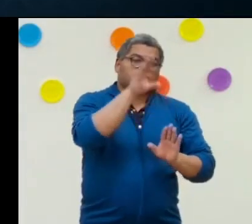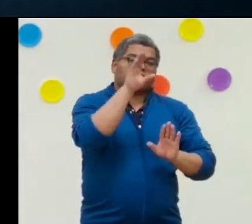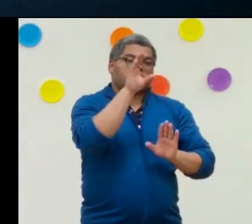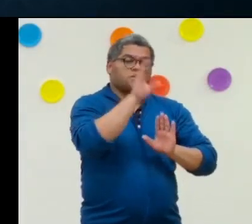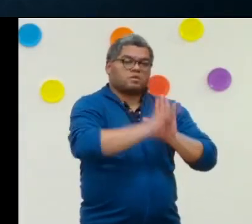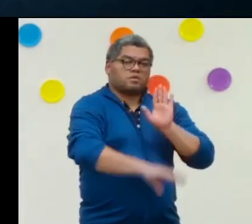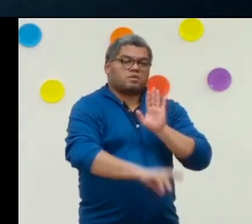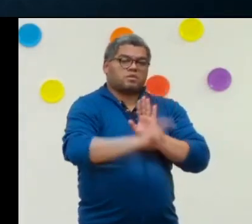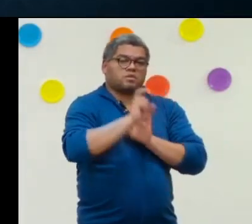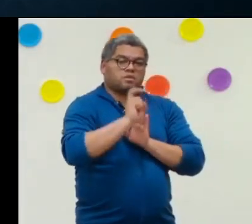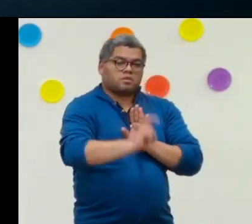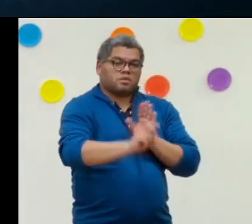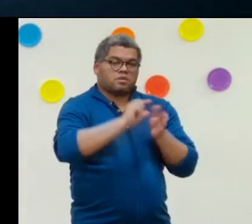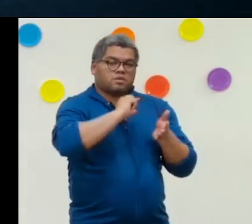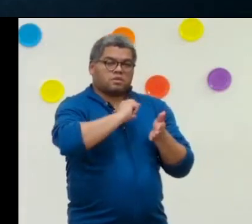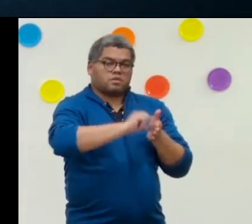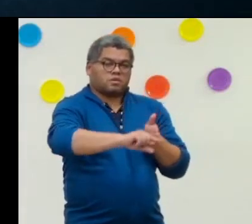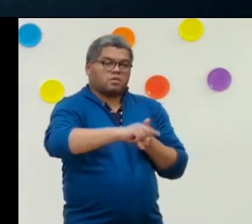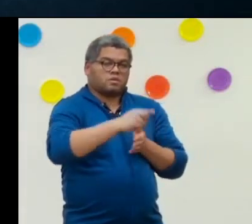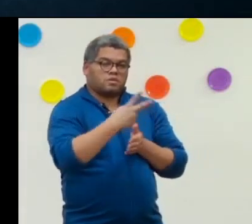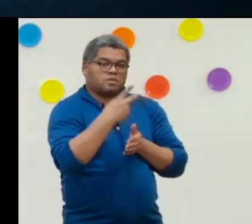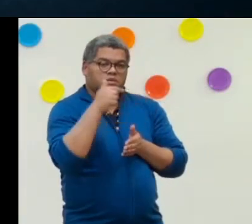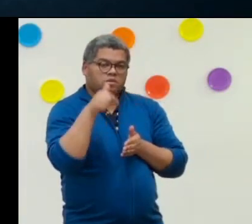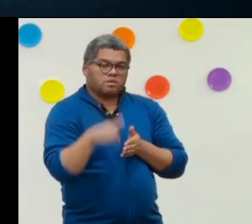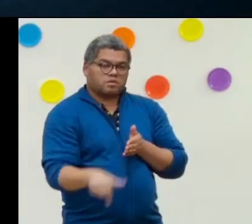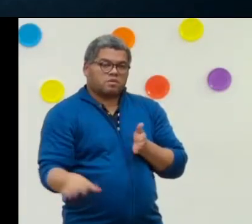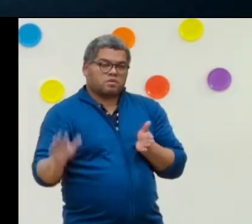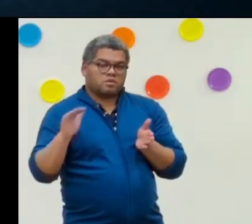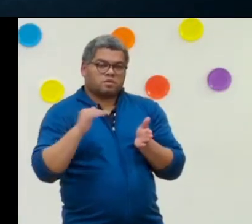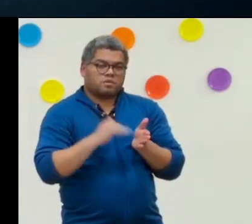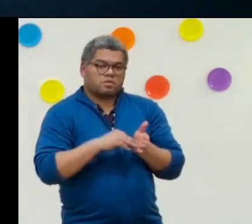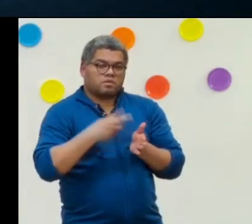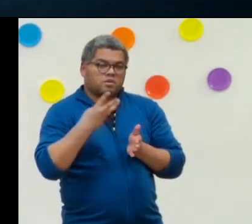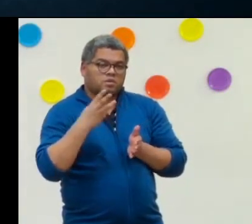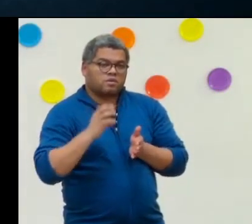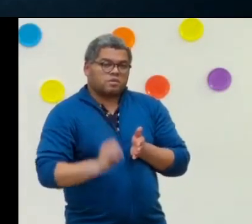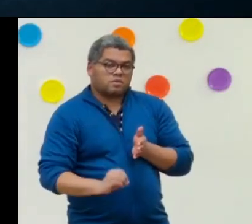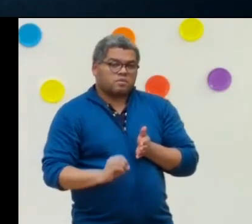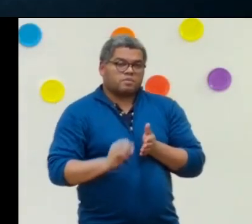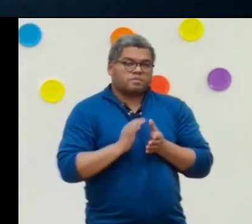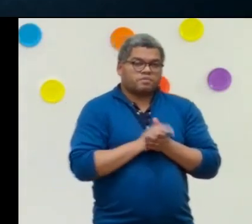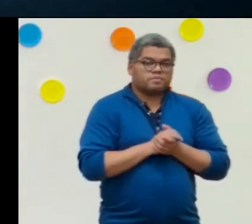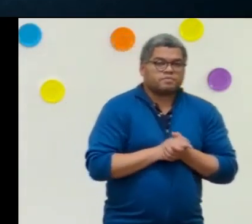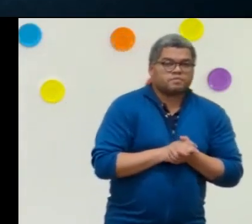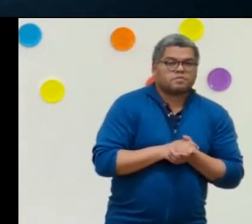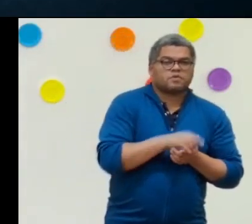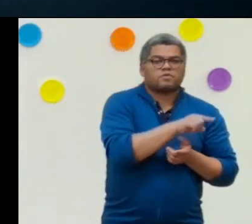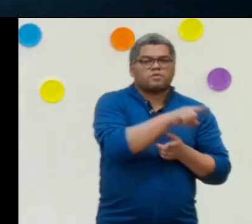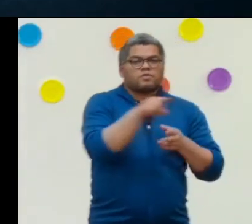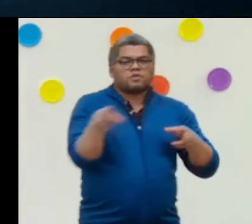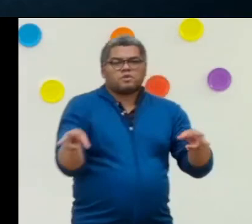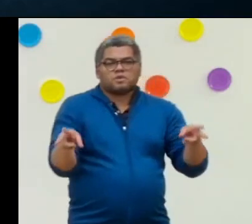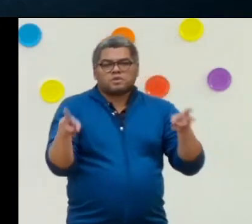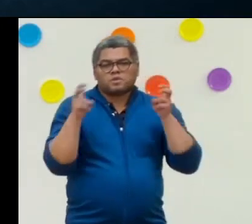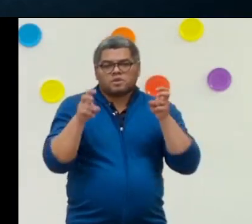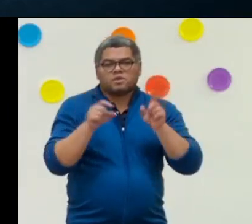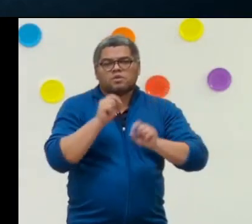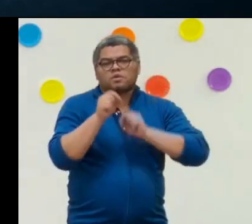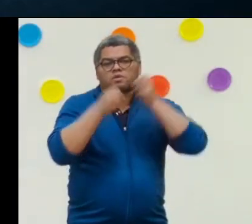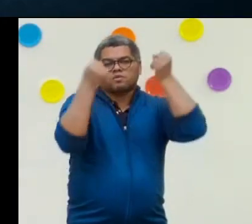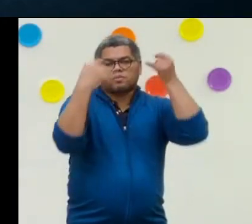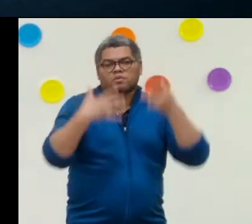Se você pode acompanhar pelo telão ou abrir na sua Bíblia, diz assim a palavra do Senhor. Ouvistes o que foi dito, Jesus